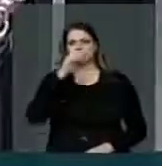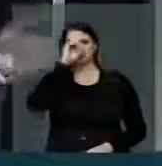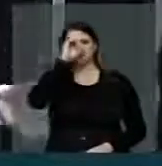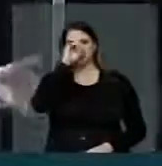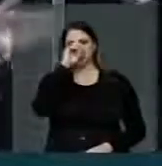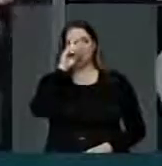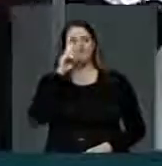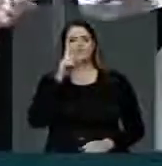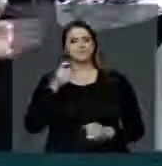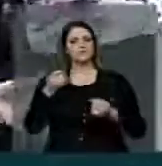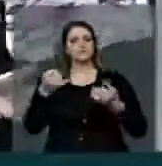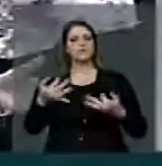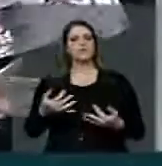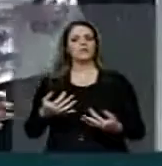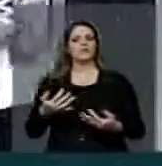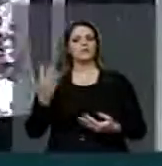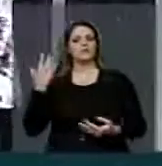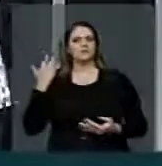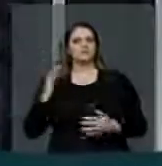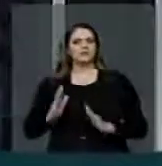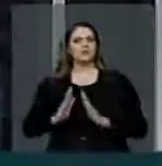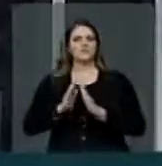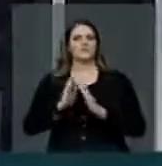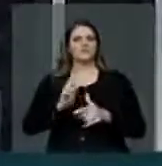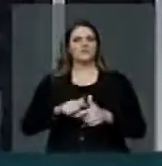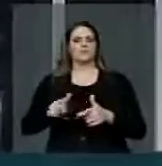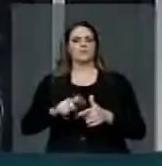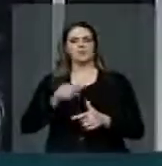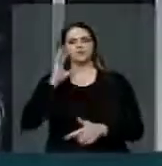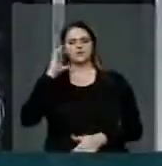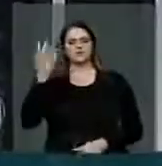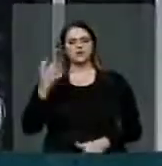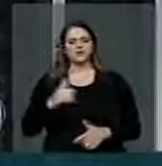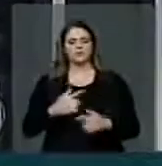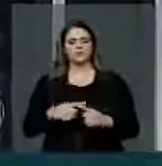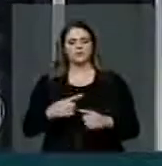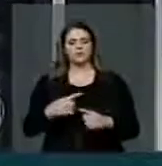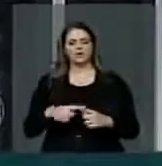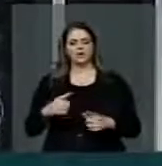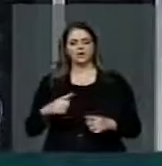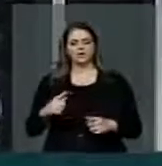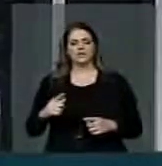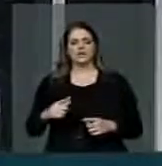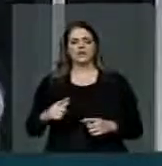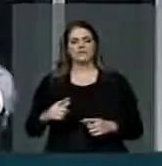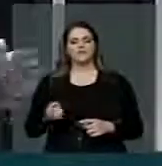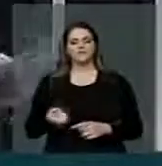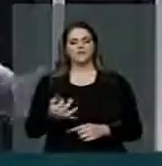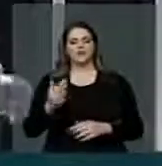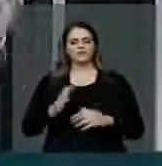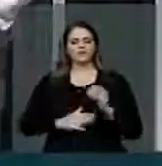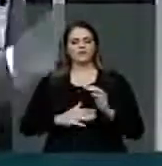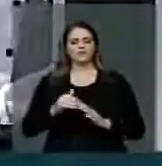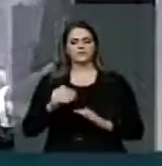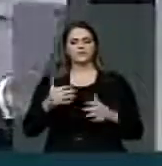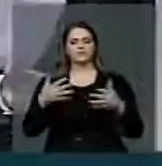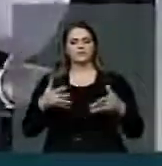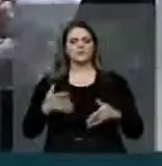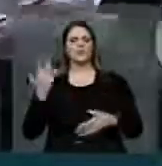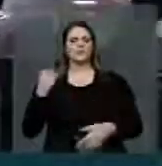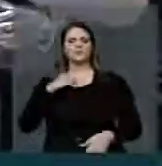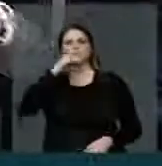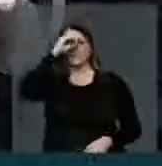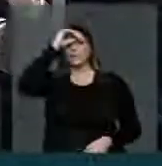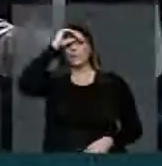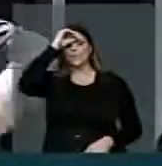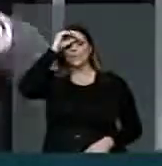do enfrentamento que nós fizemos aqui nesse plenário, porque também foram mobilizados categorias, muitas vezes desinformadas,